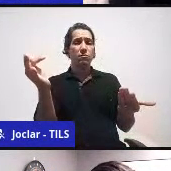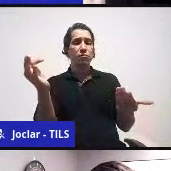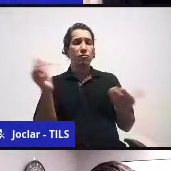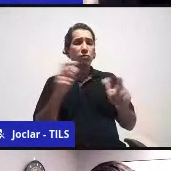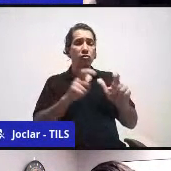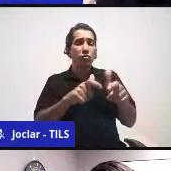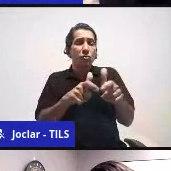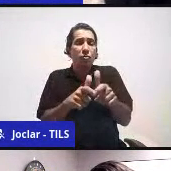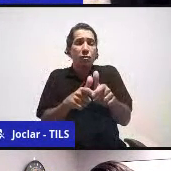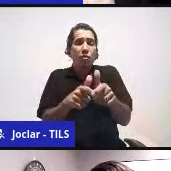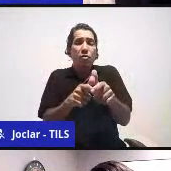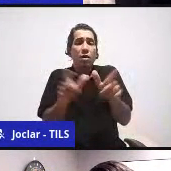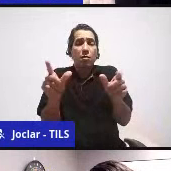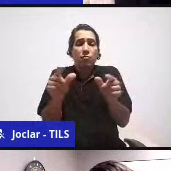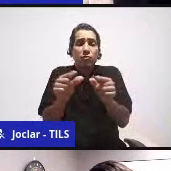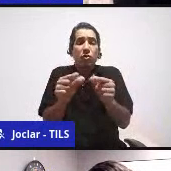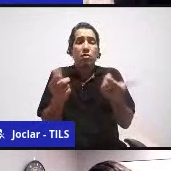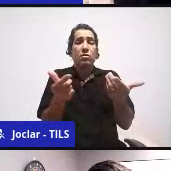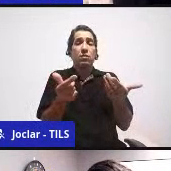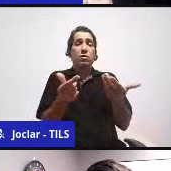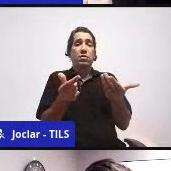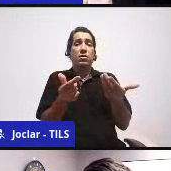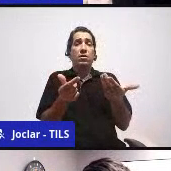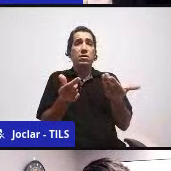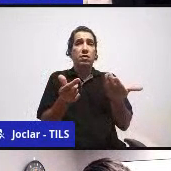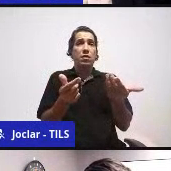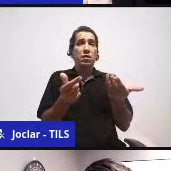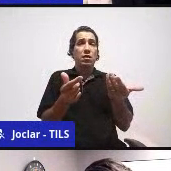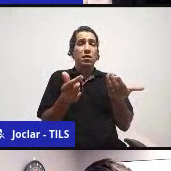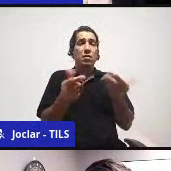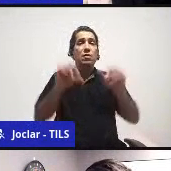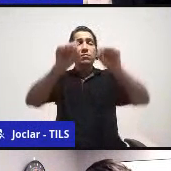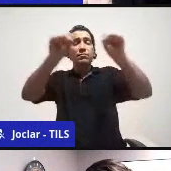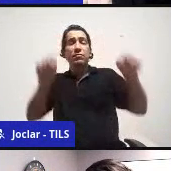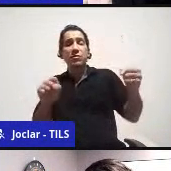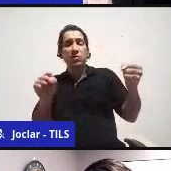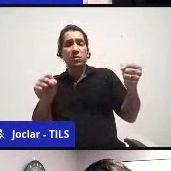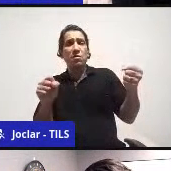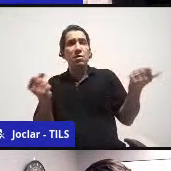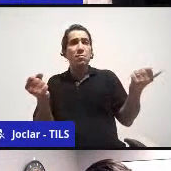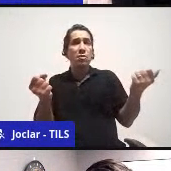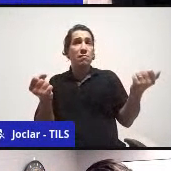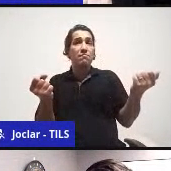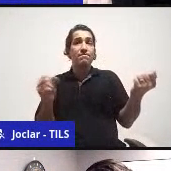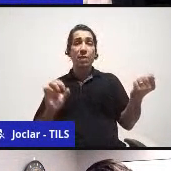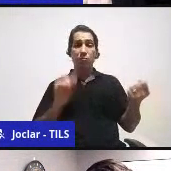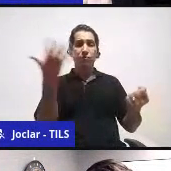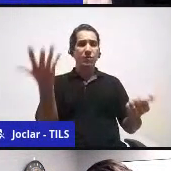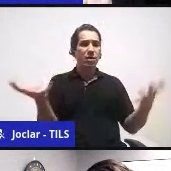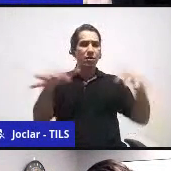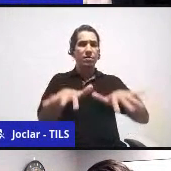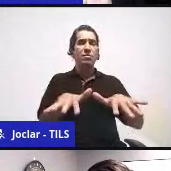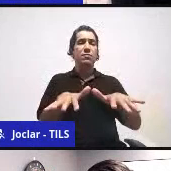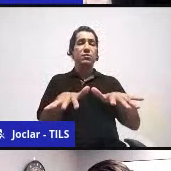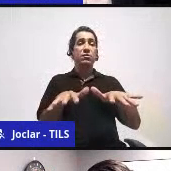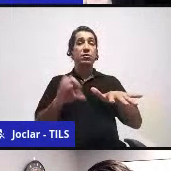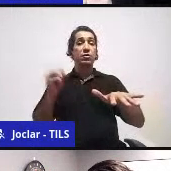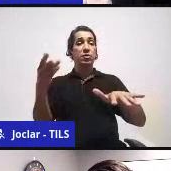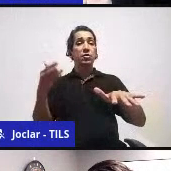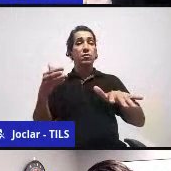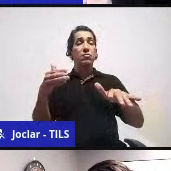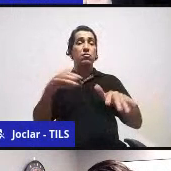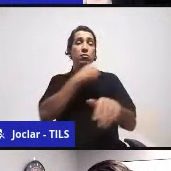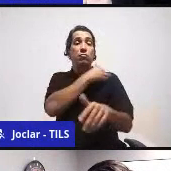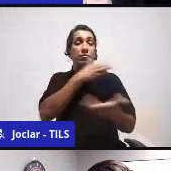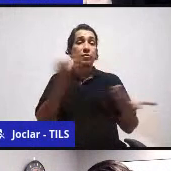processo que permitirá a inclusão e a humanização? E aí, junto com isso, também tinha uma pergunta aqui do